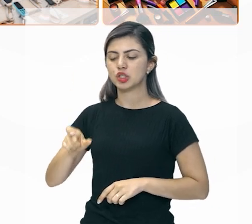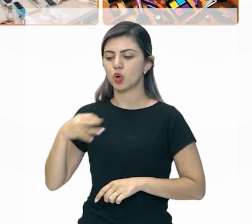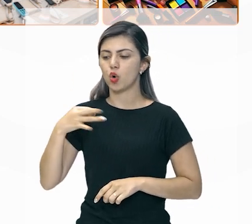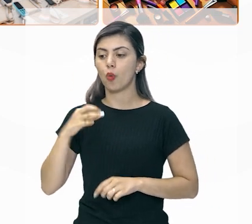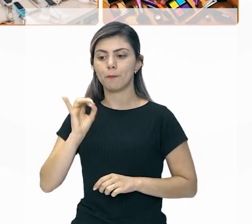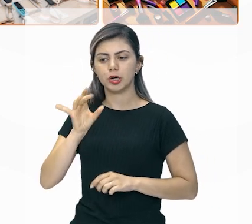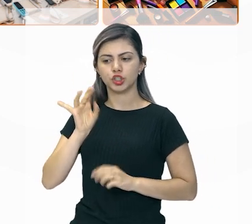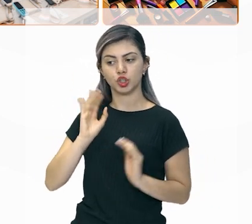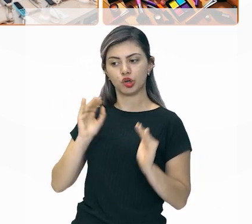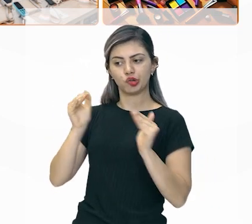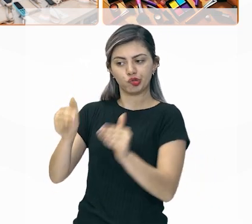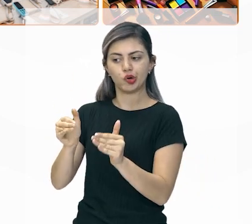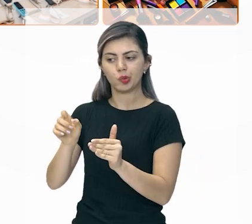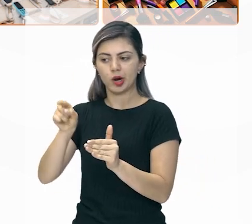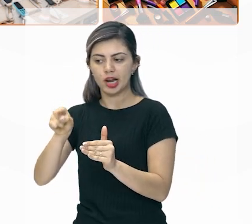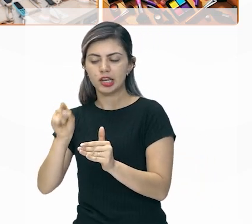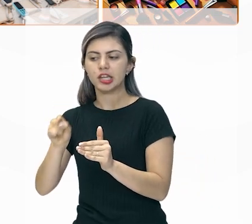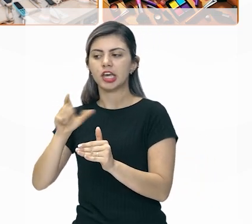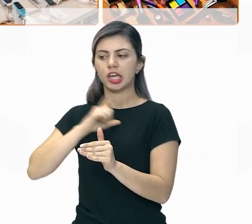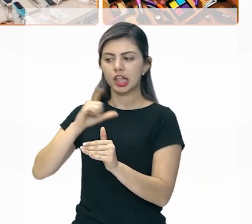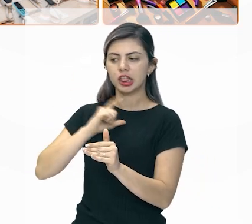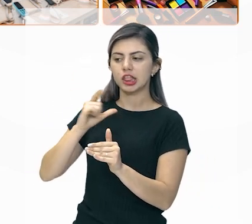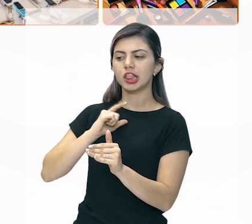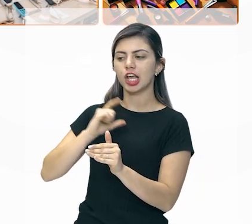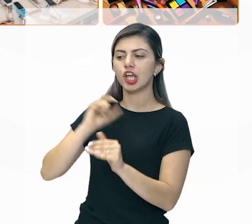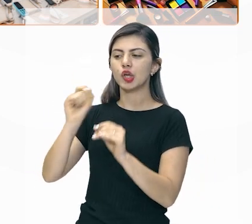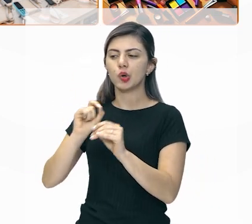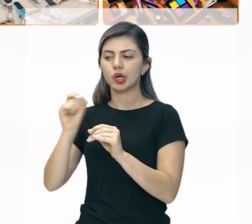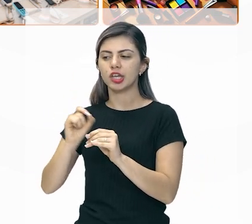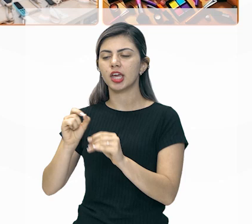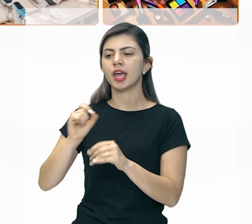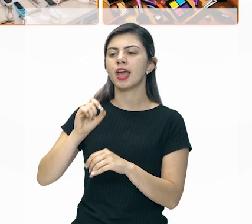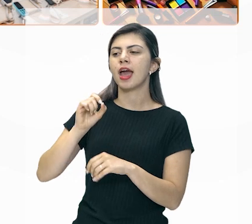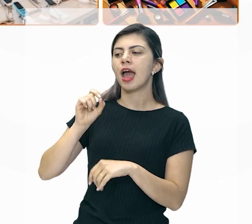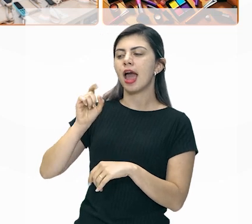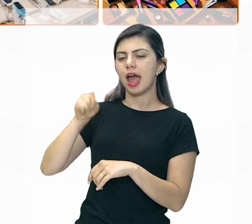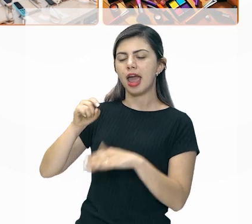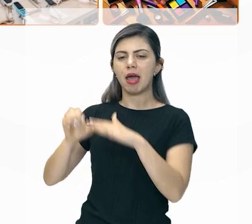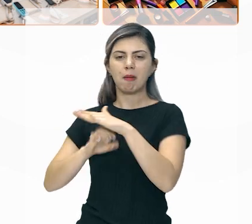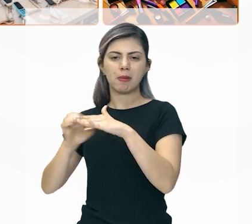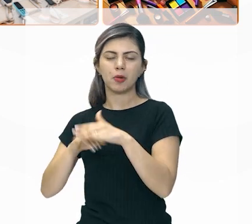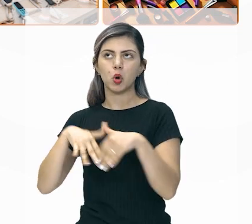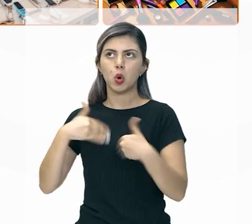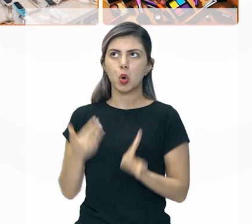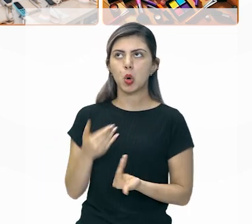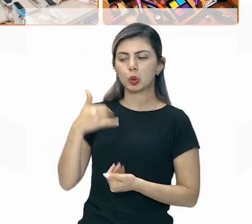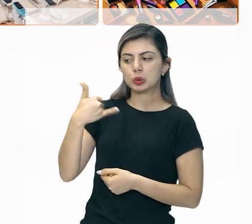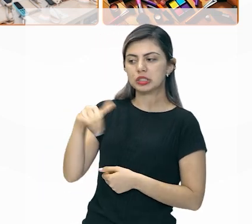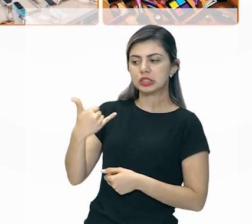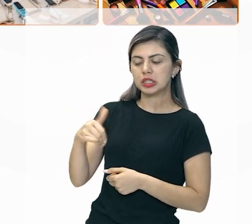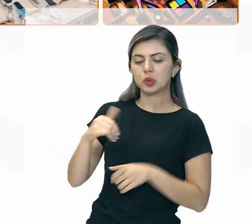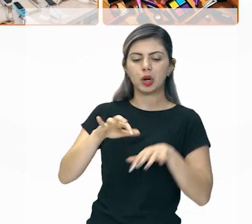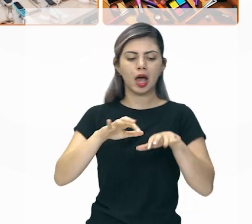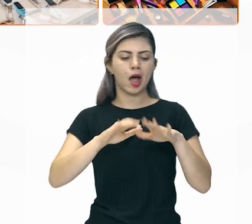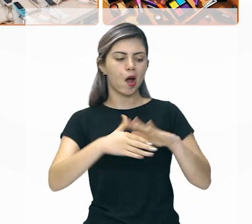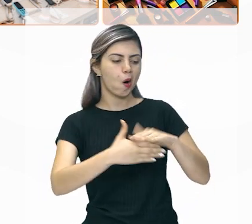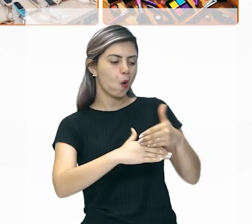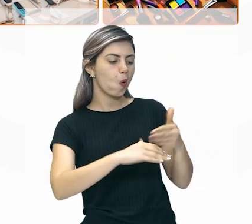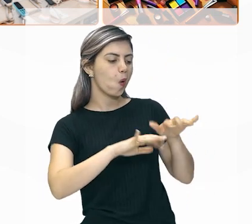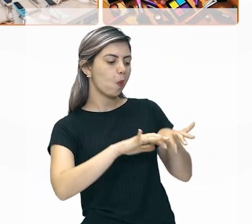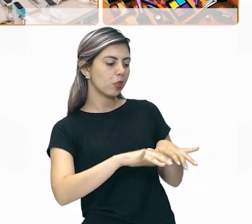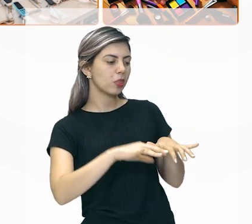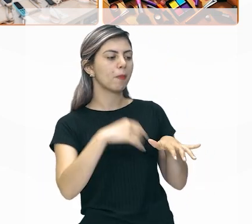usar só aquela roupa daquela marca lá específica, né? O celular, um aparelho celular ou um computador tem que